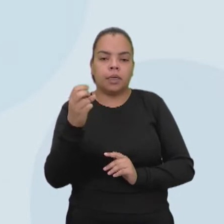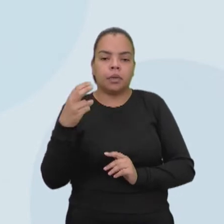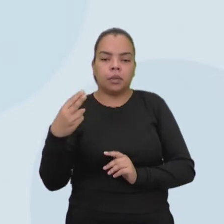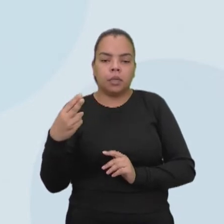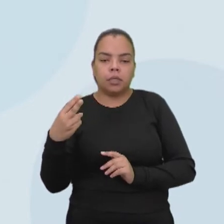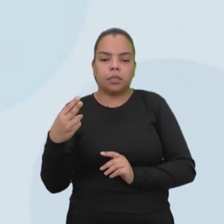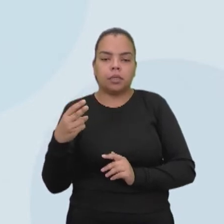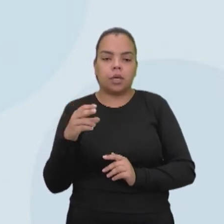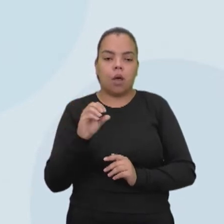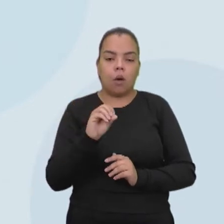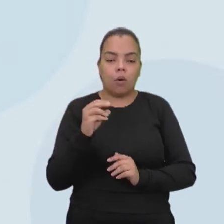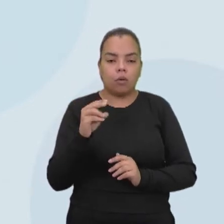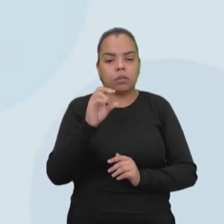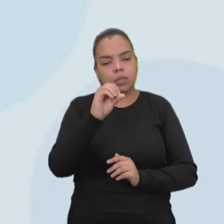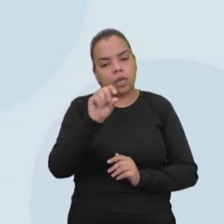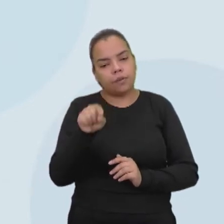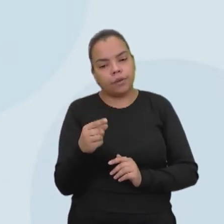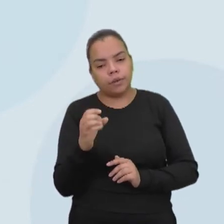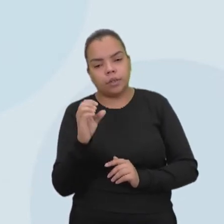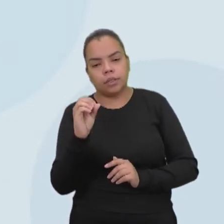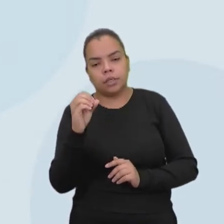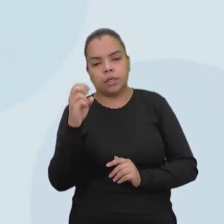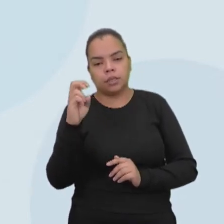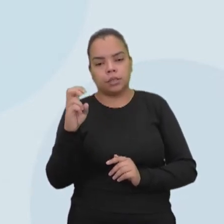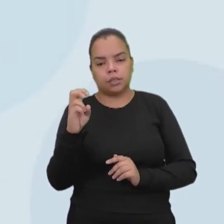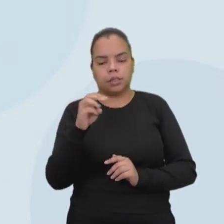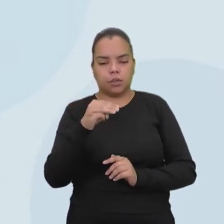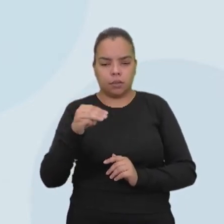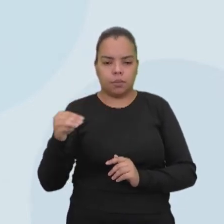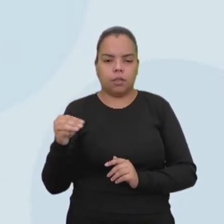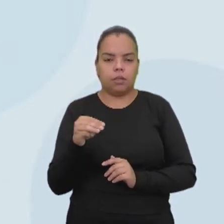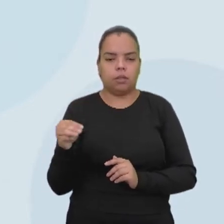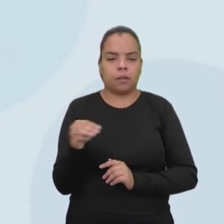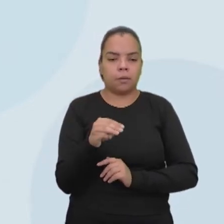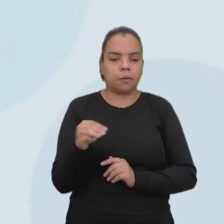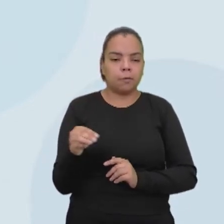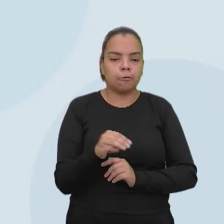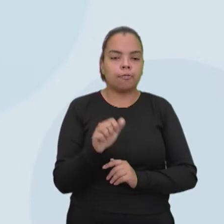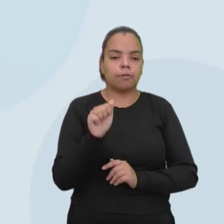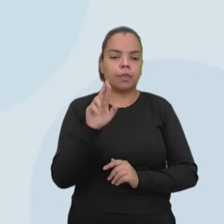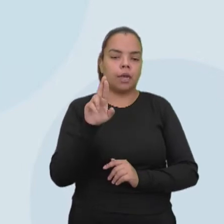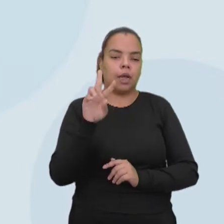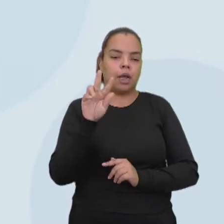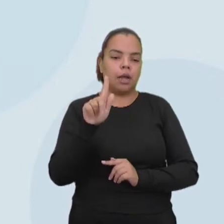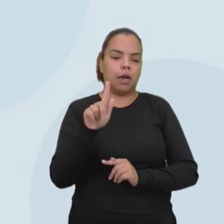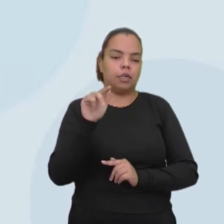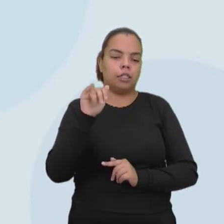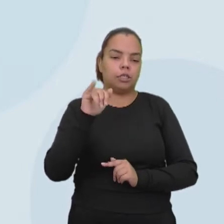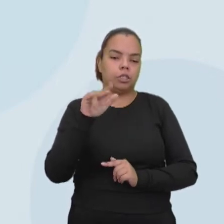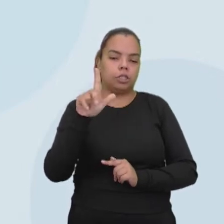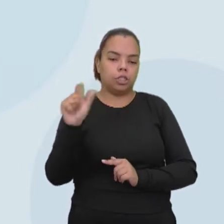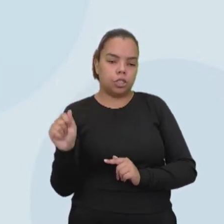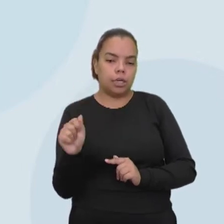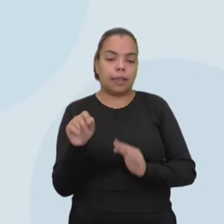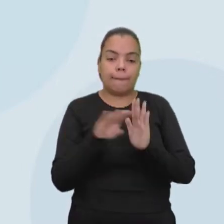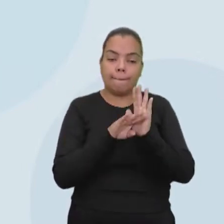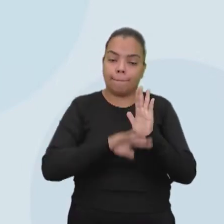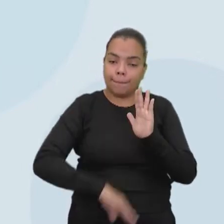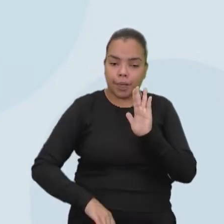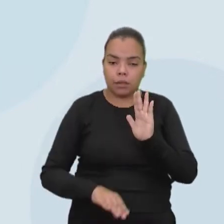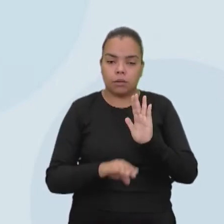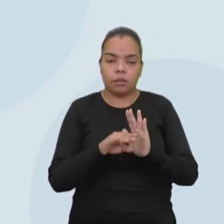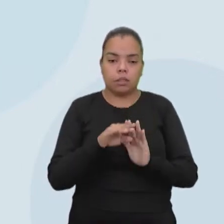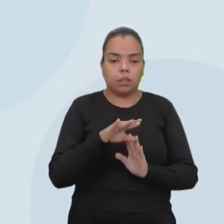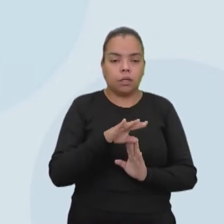como o da areia é o arenito, e a argila, que é a rocha, são os argilitos, tem menos de 0,005